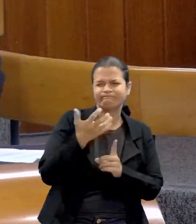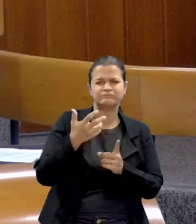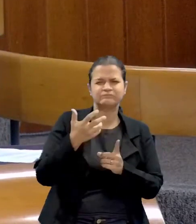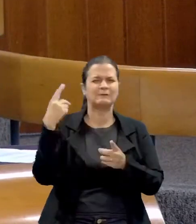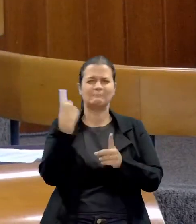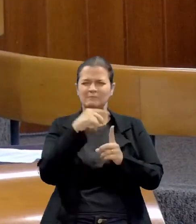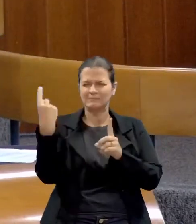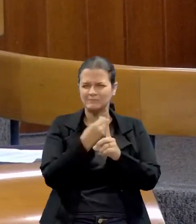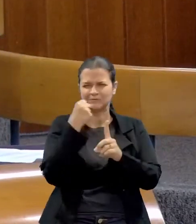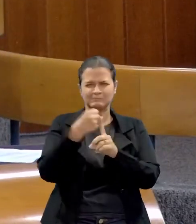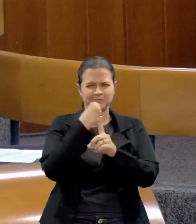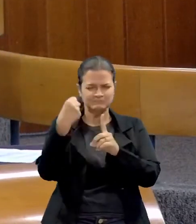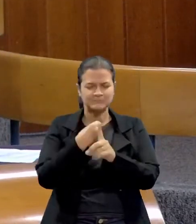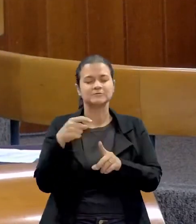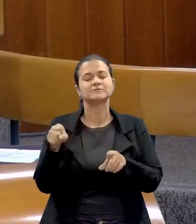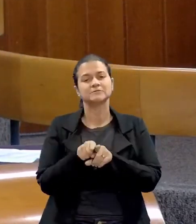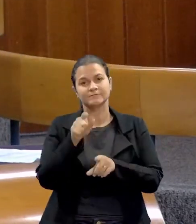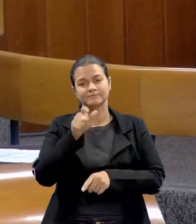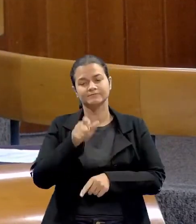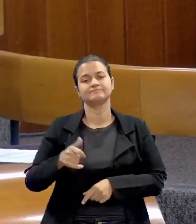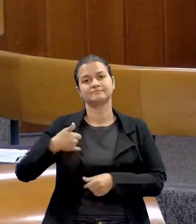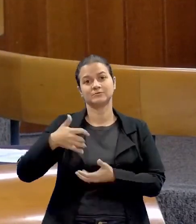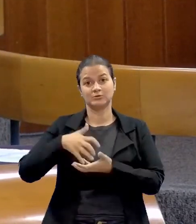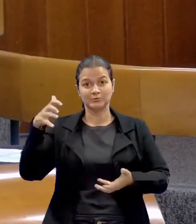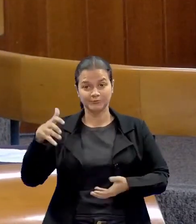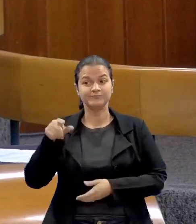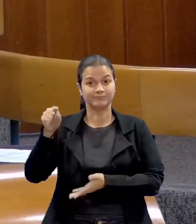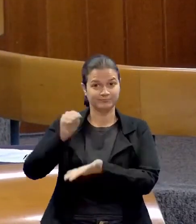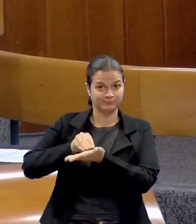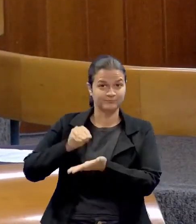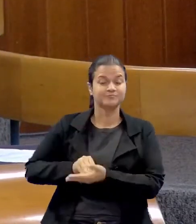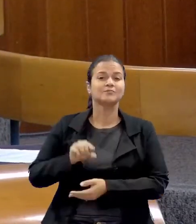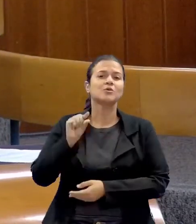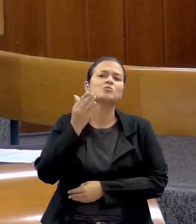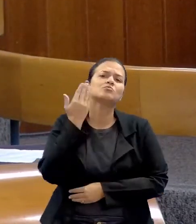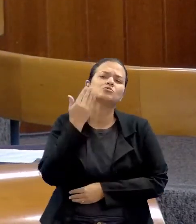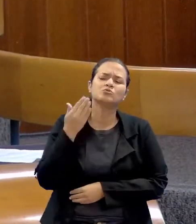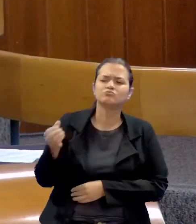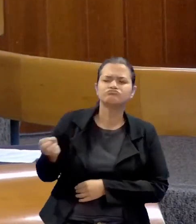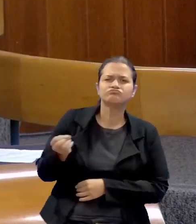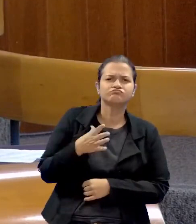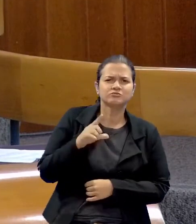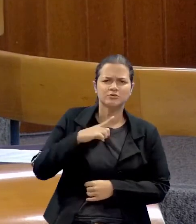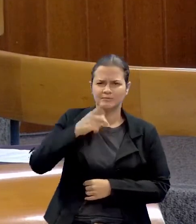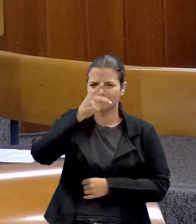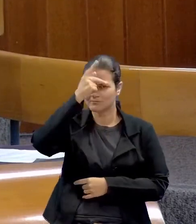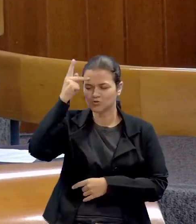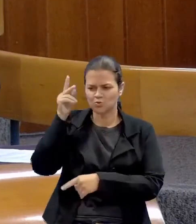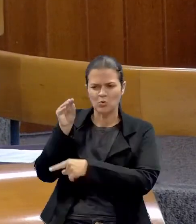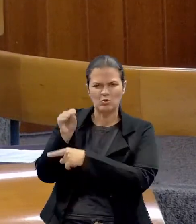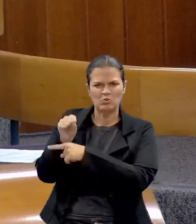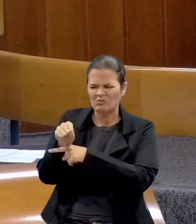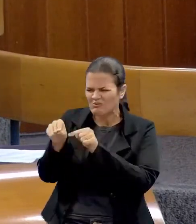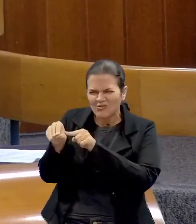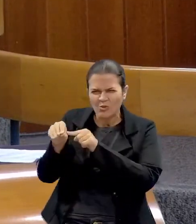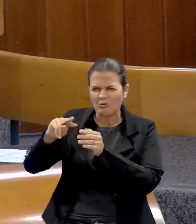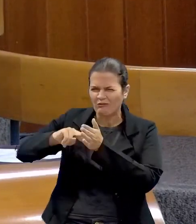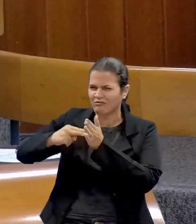Vai notando aí. Agora, recentemente, uma cuidadora que não é cuidadora, que não tem nada a ver com